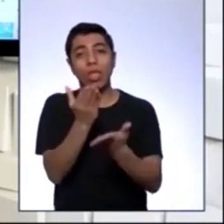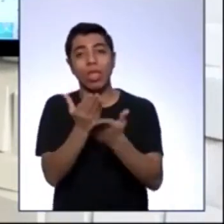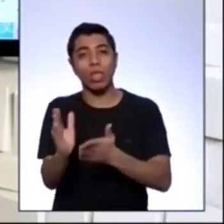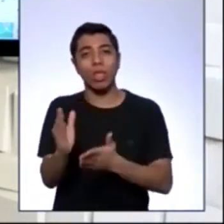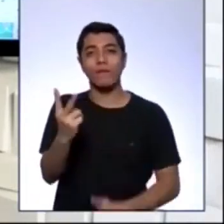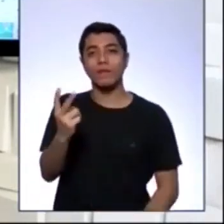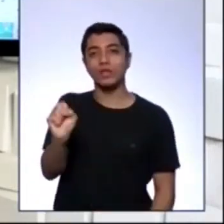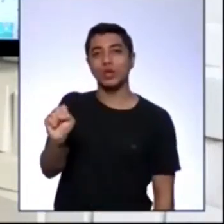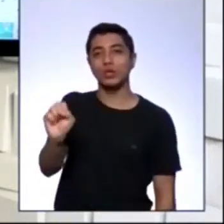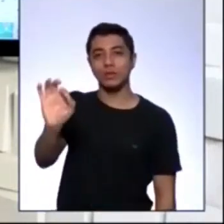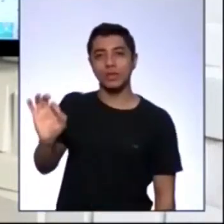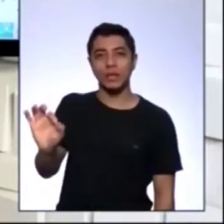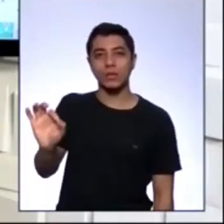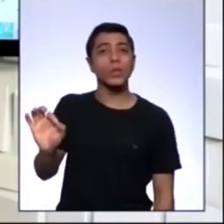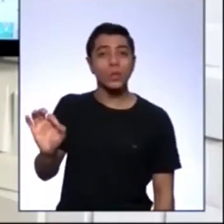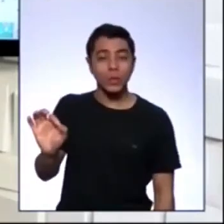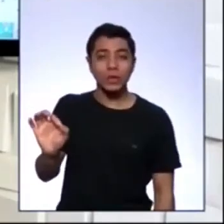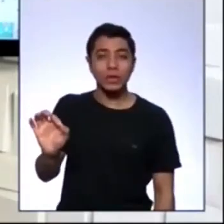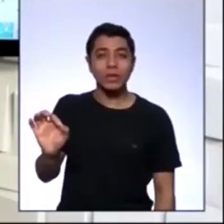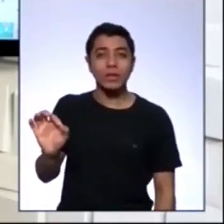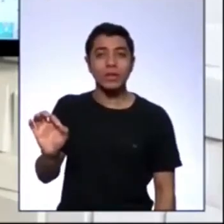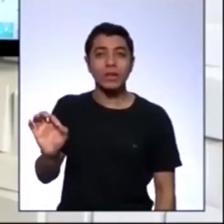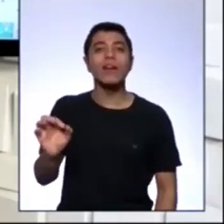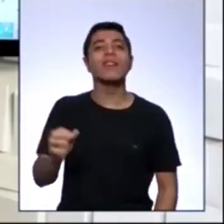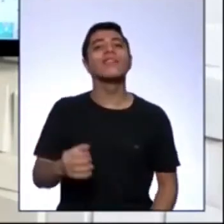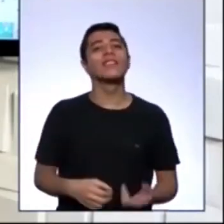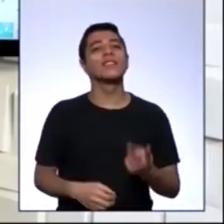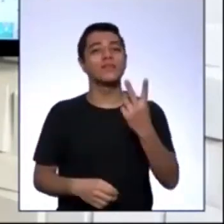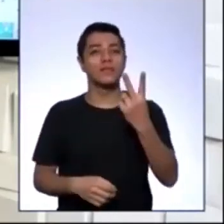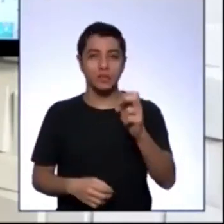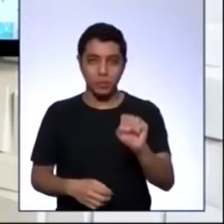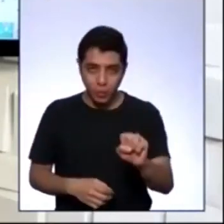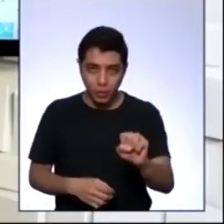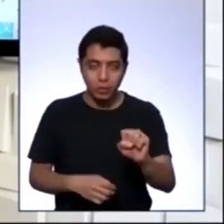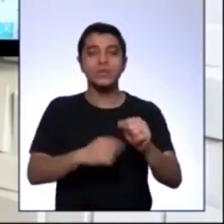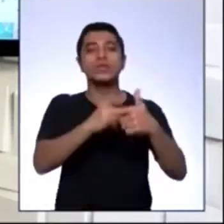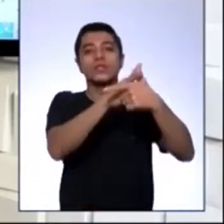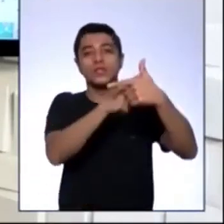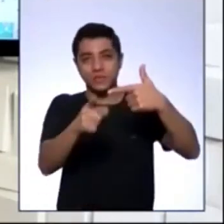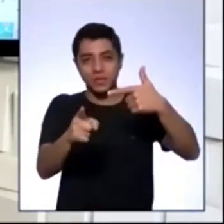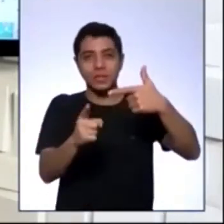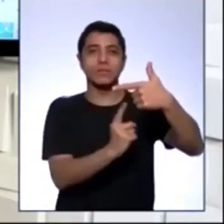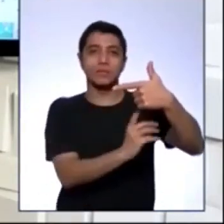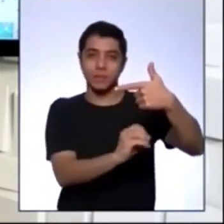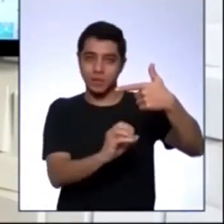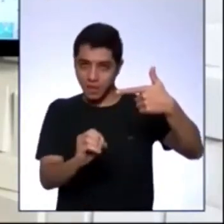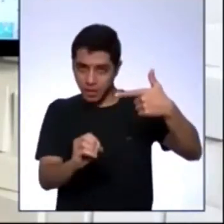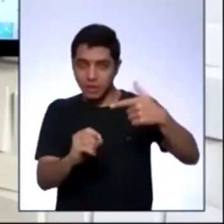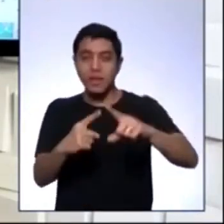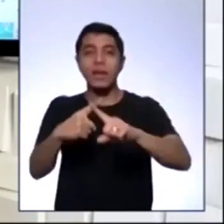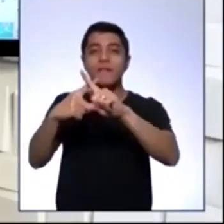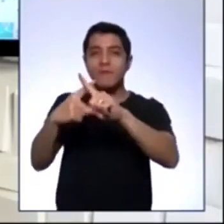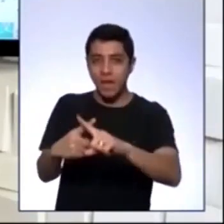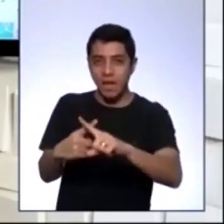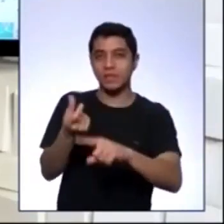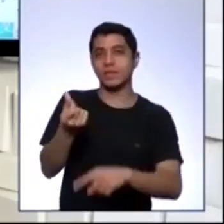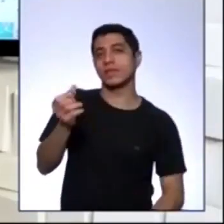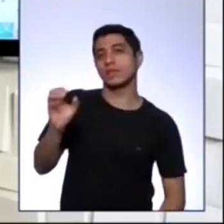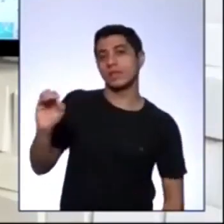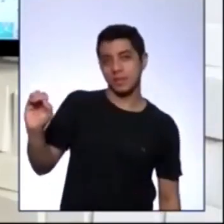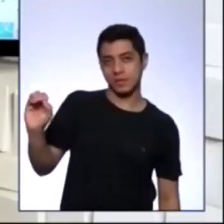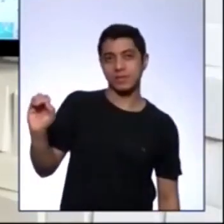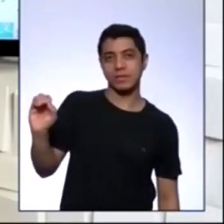/ sem vezes vezes 600 vai fazer continha de Deus tá bom